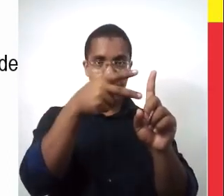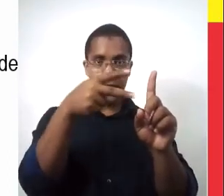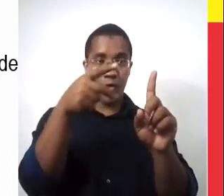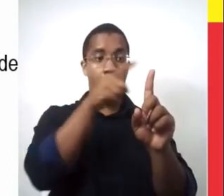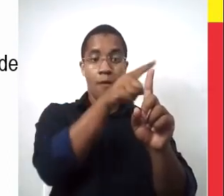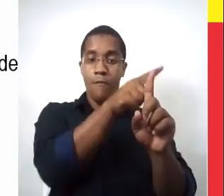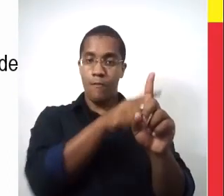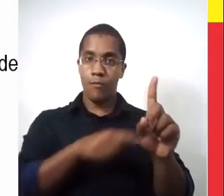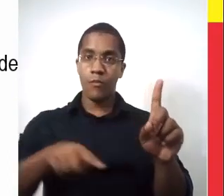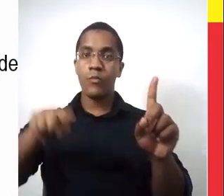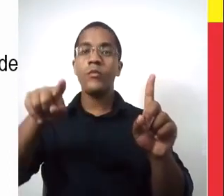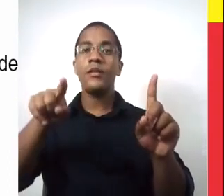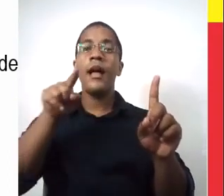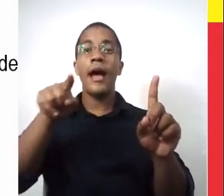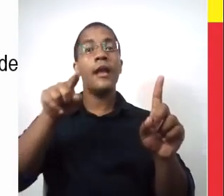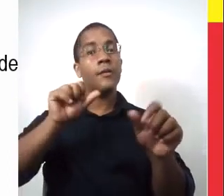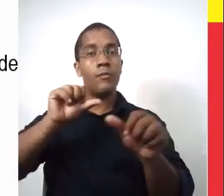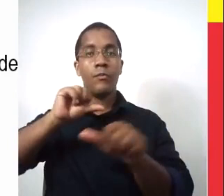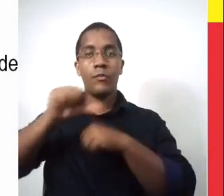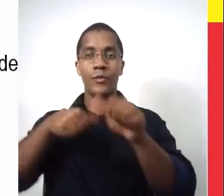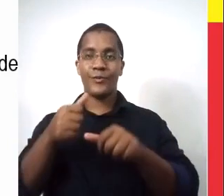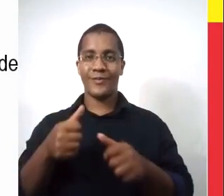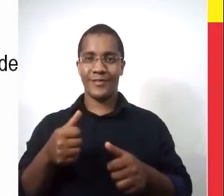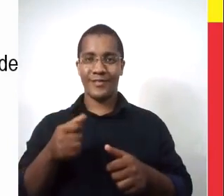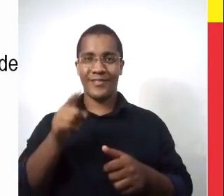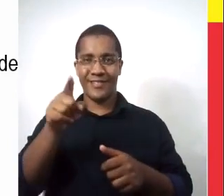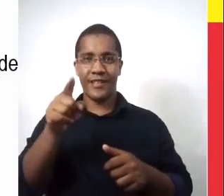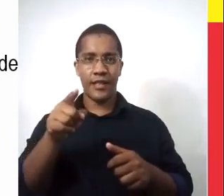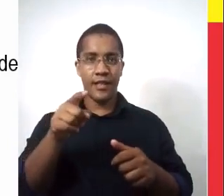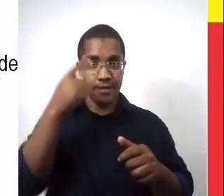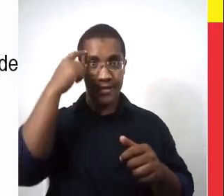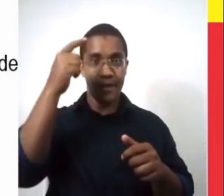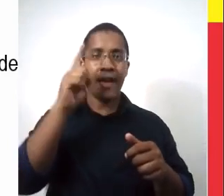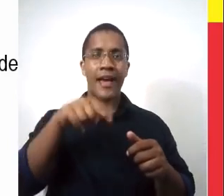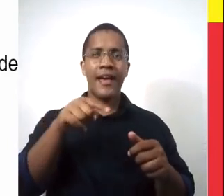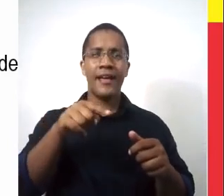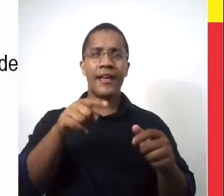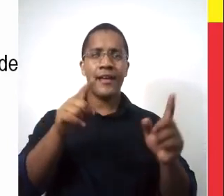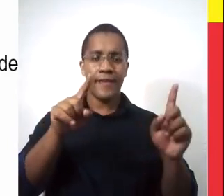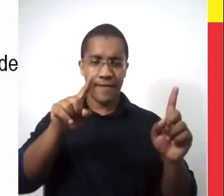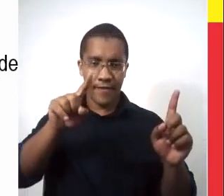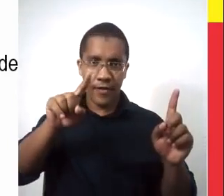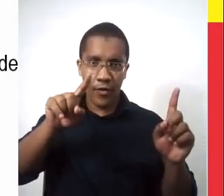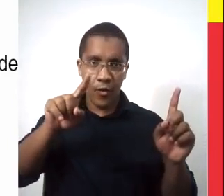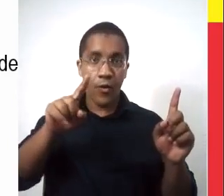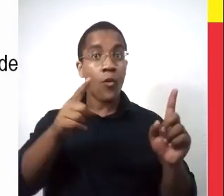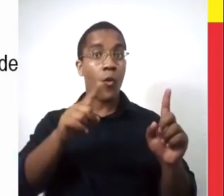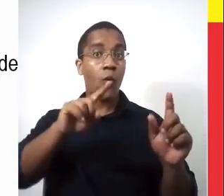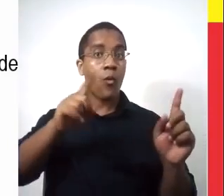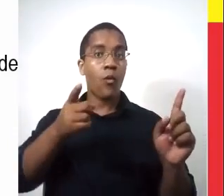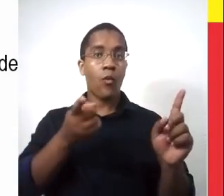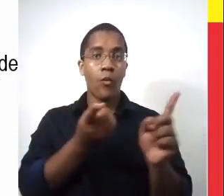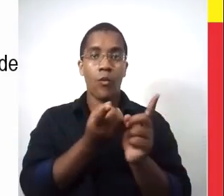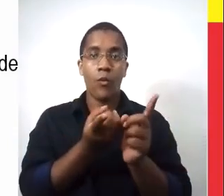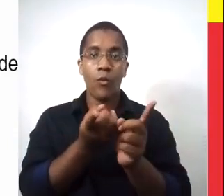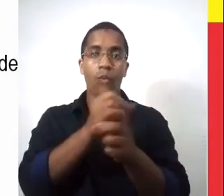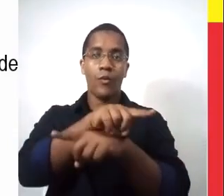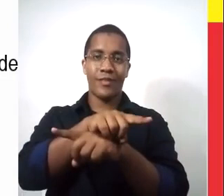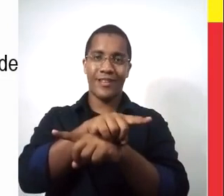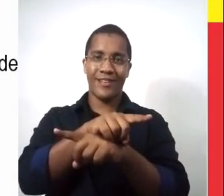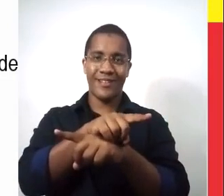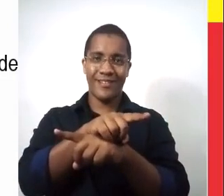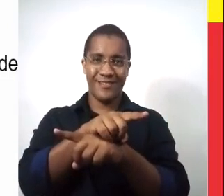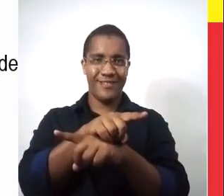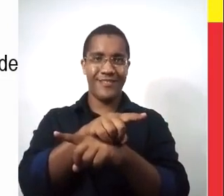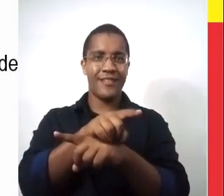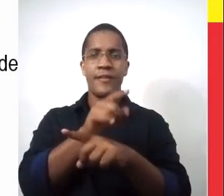lado, a gente passa mudando o valor dele. A gente diz que é a operação inversa. Se é mais, ele vai